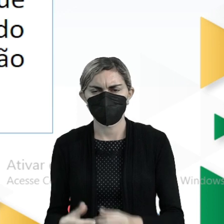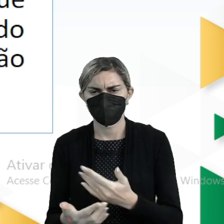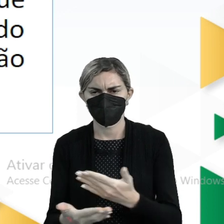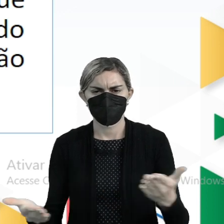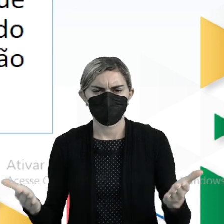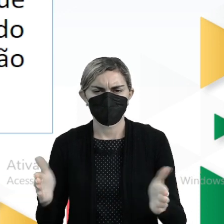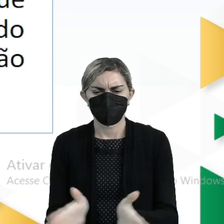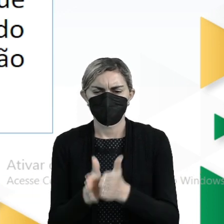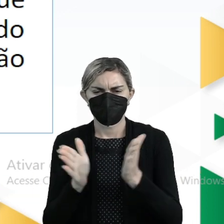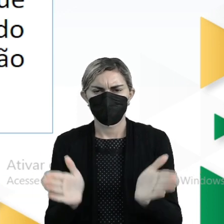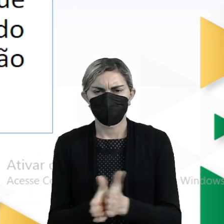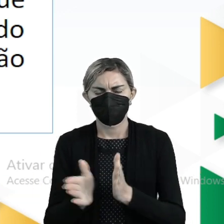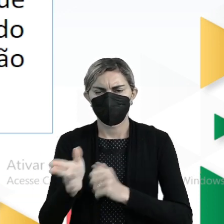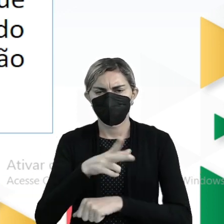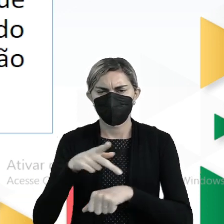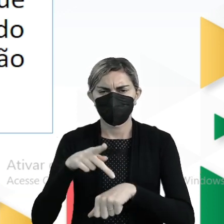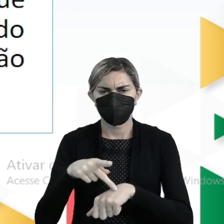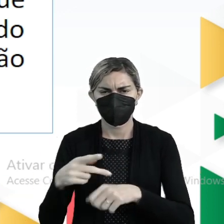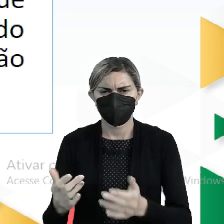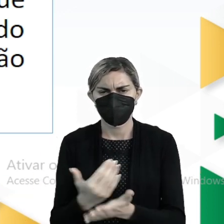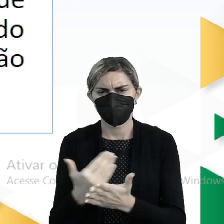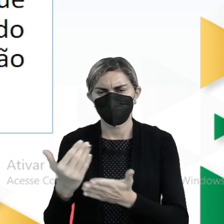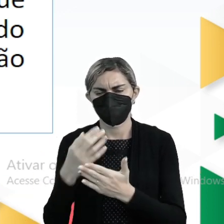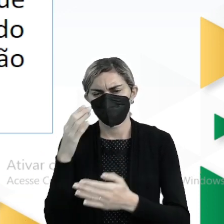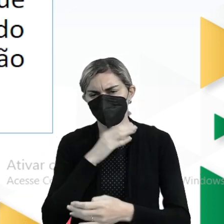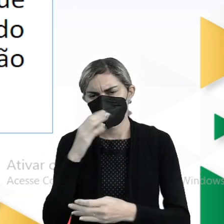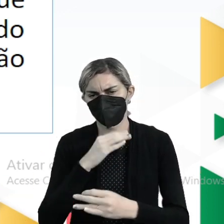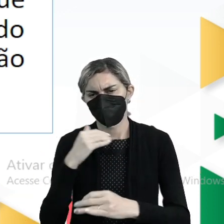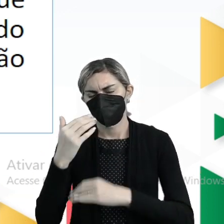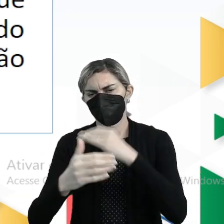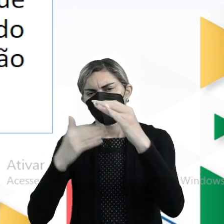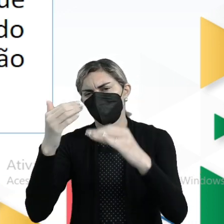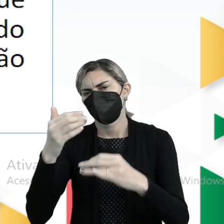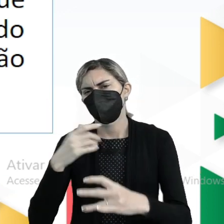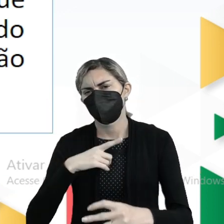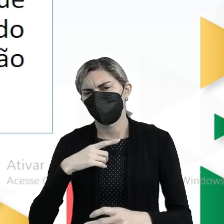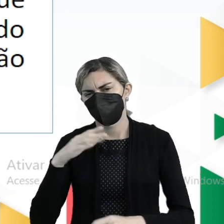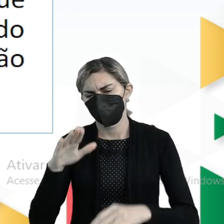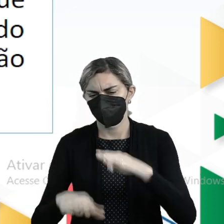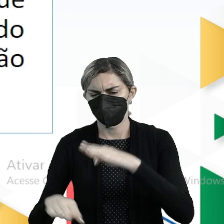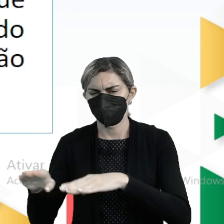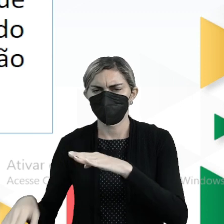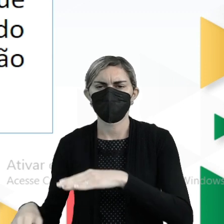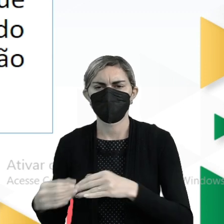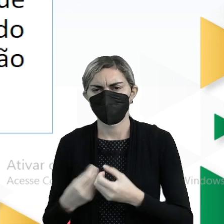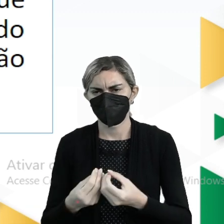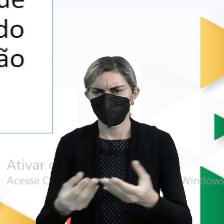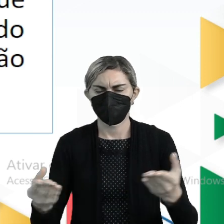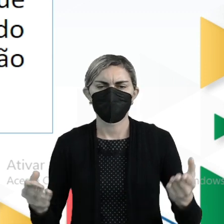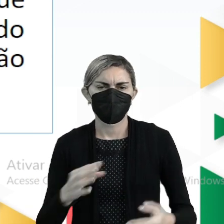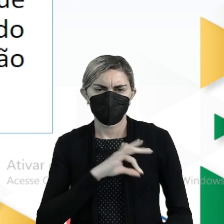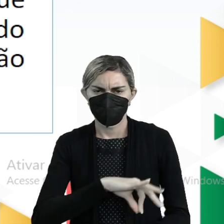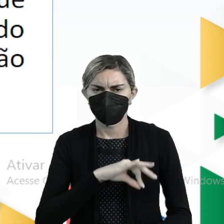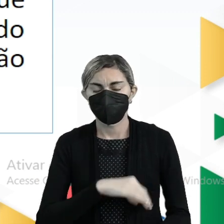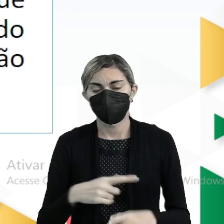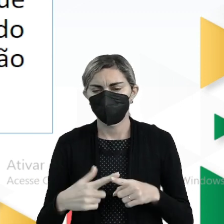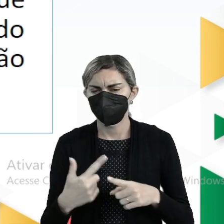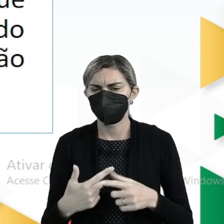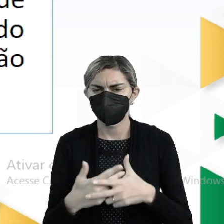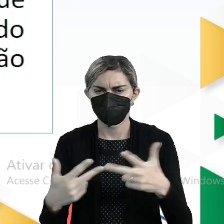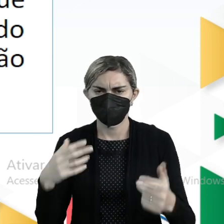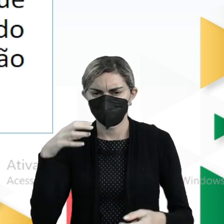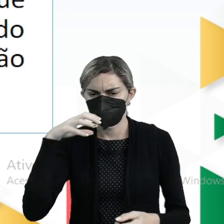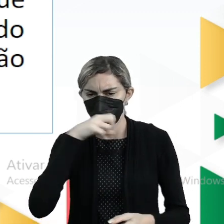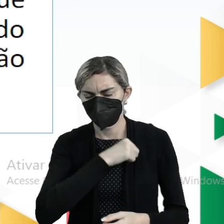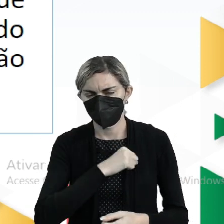drasticamente a pobreza no país, mas esse rápido crescimento também trouxe grande desigualdade na distribuição de renda, porque uma coisa